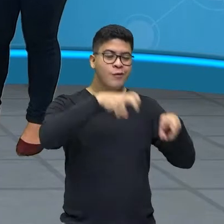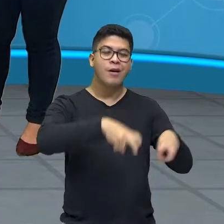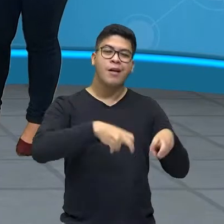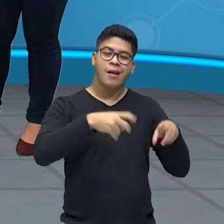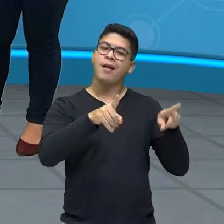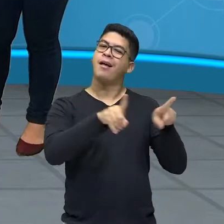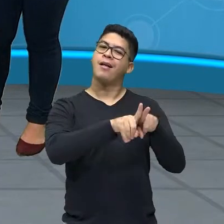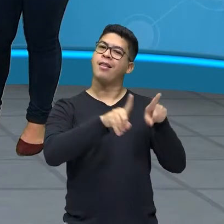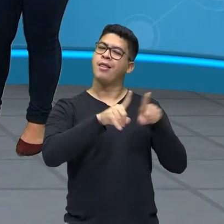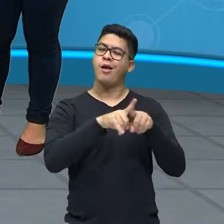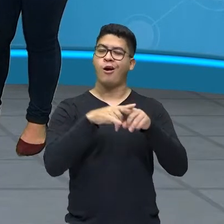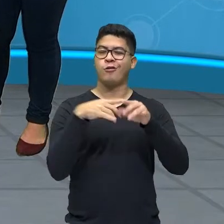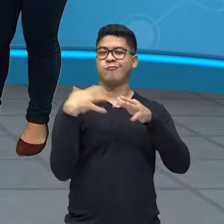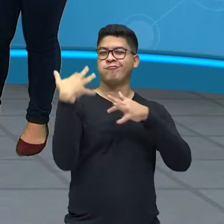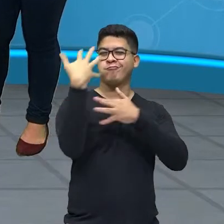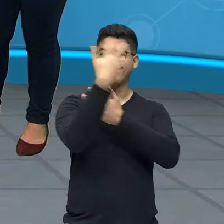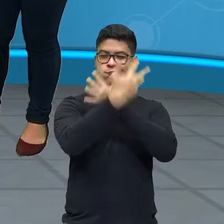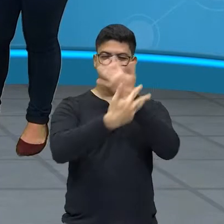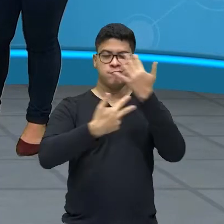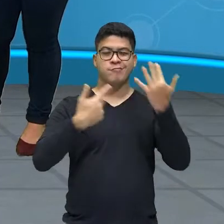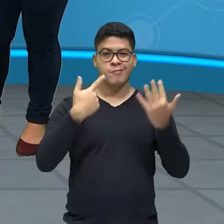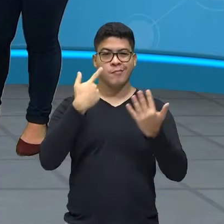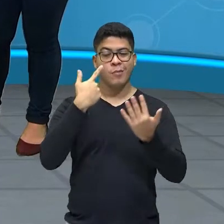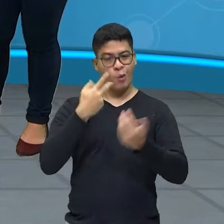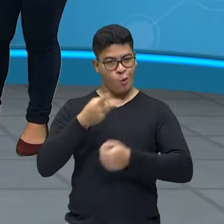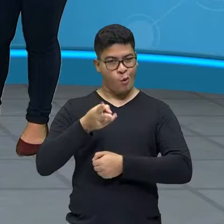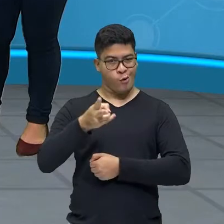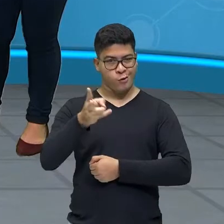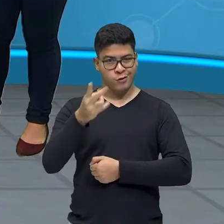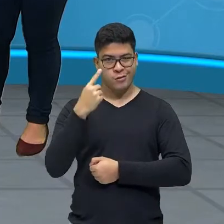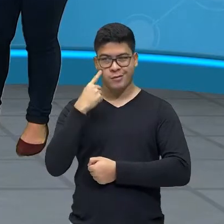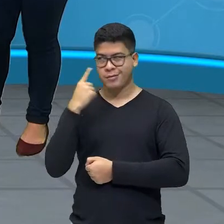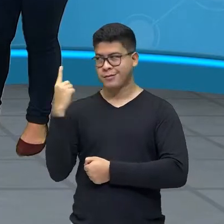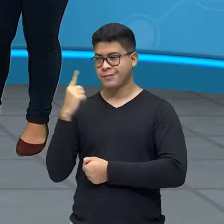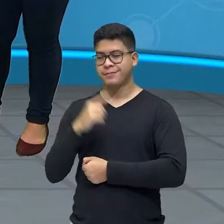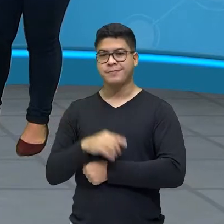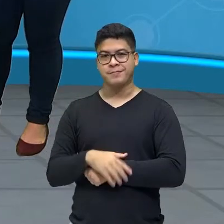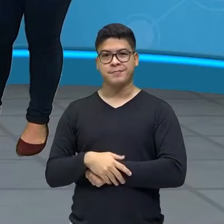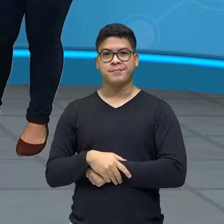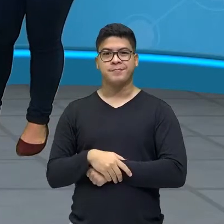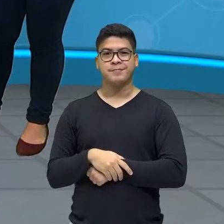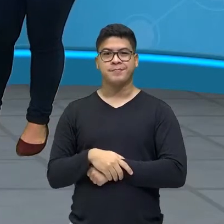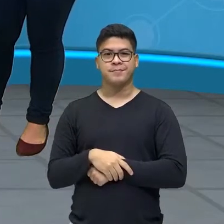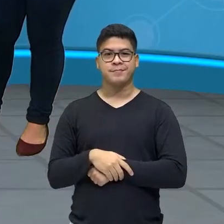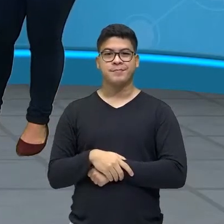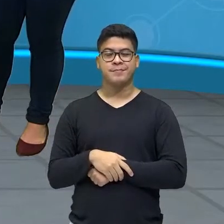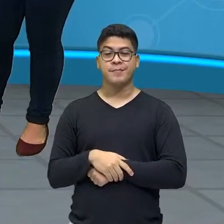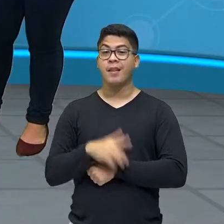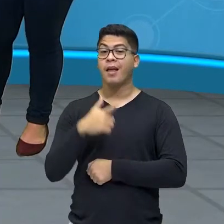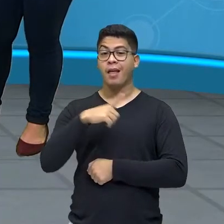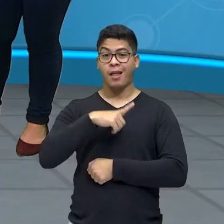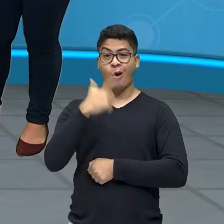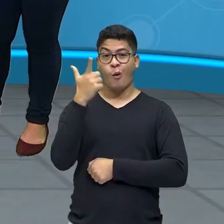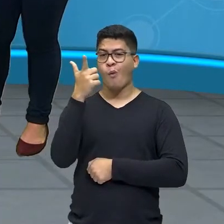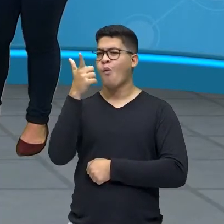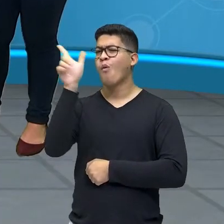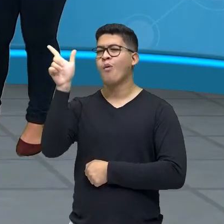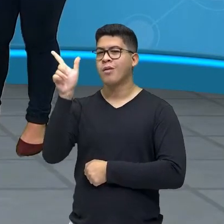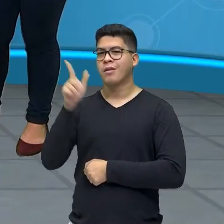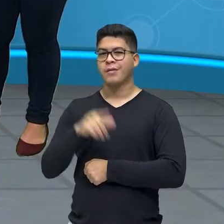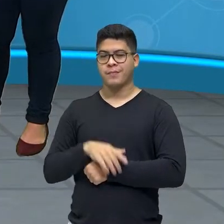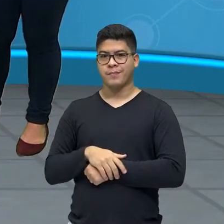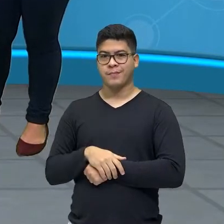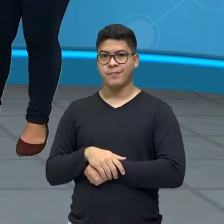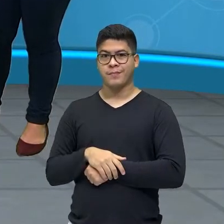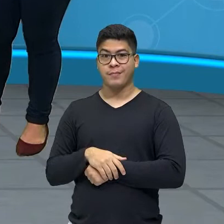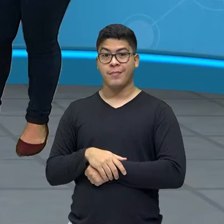todos que estão à sua volta, né? Prosseguindo, além da Sinhazinha da Fazenda, nós temos também quem? Pam,